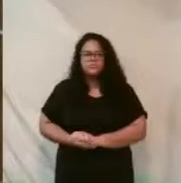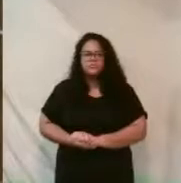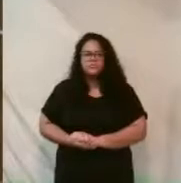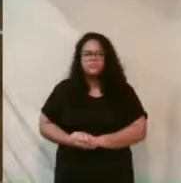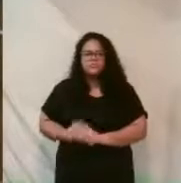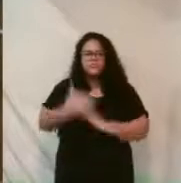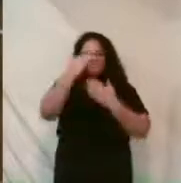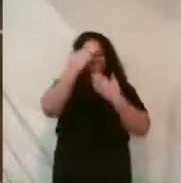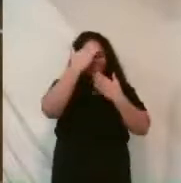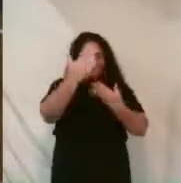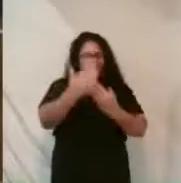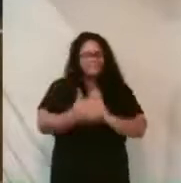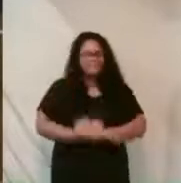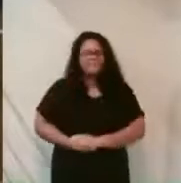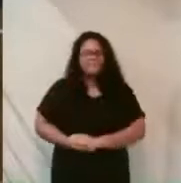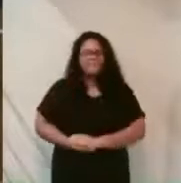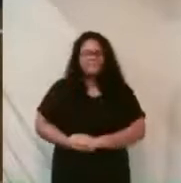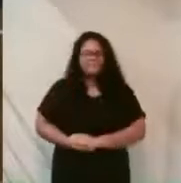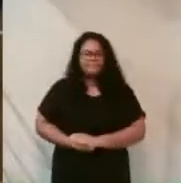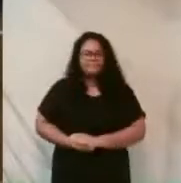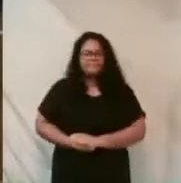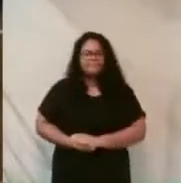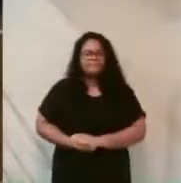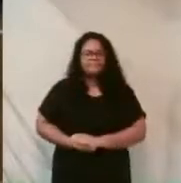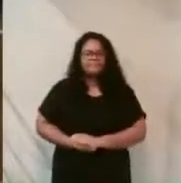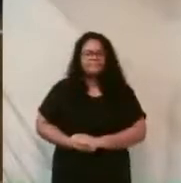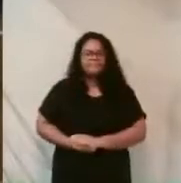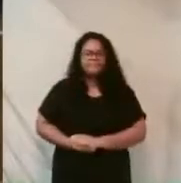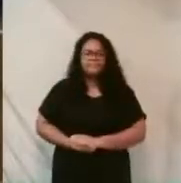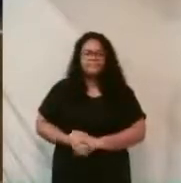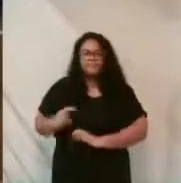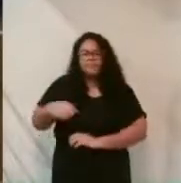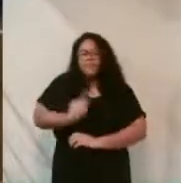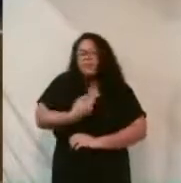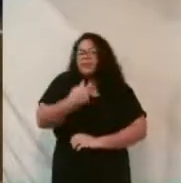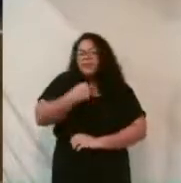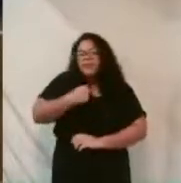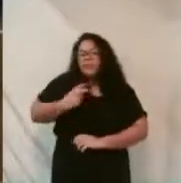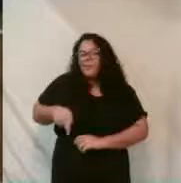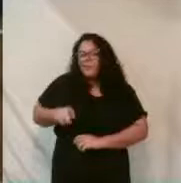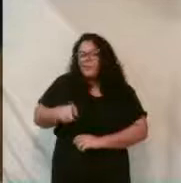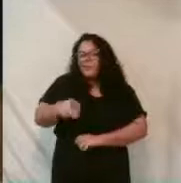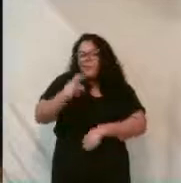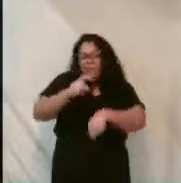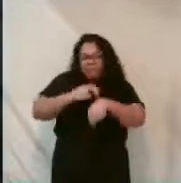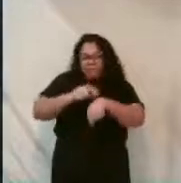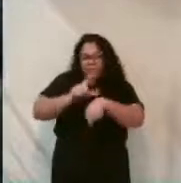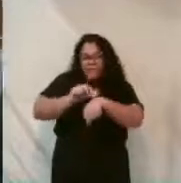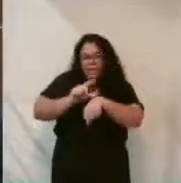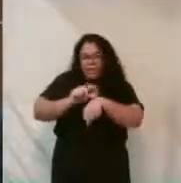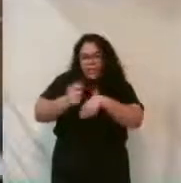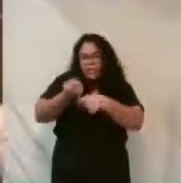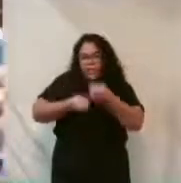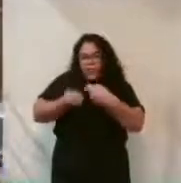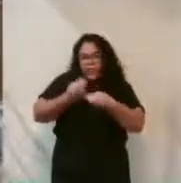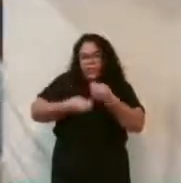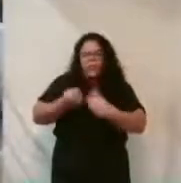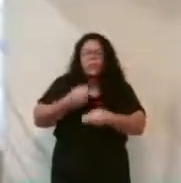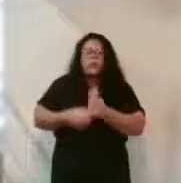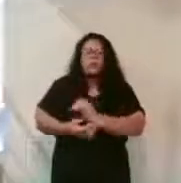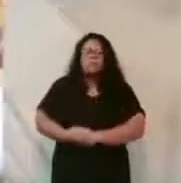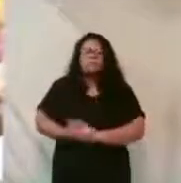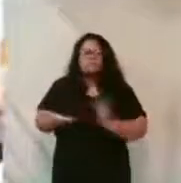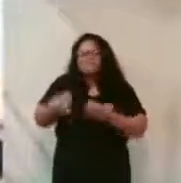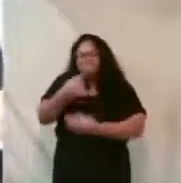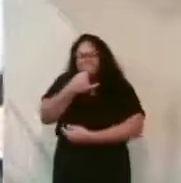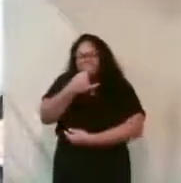Muito obrigada, doutor Alexandre Gaio. Infelizmente, não podemos dar continuidade em razão do nosso tempo na palestra do doutor Fernando, né? Se